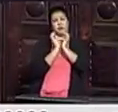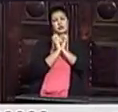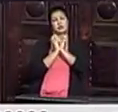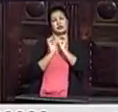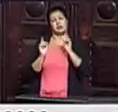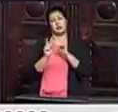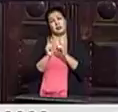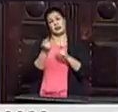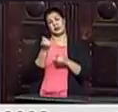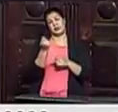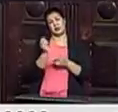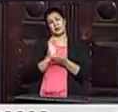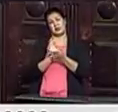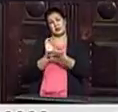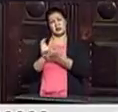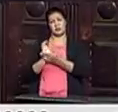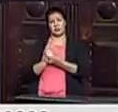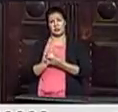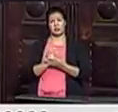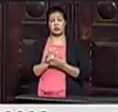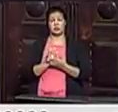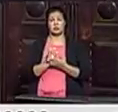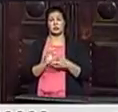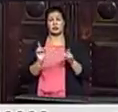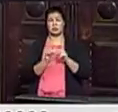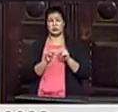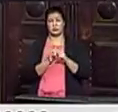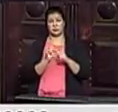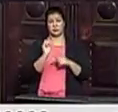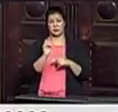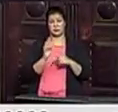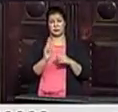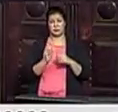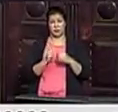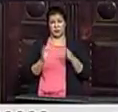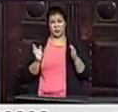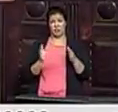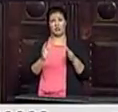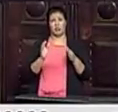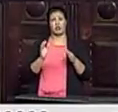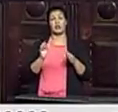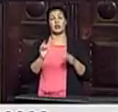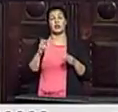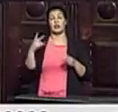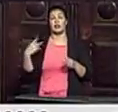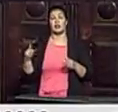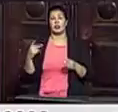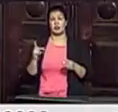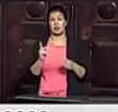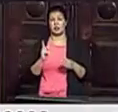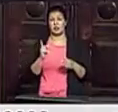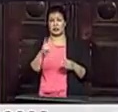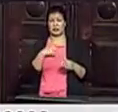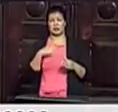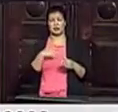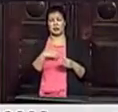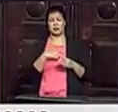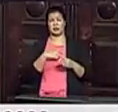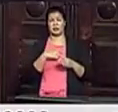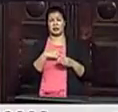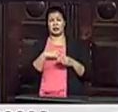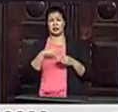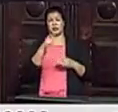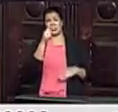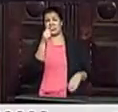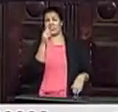é aberta, você tem um número de parlamentares do parlamento, se fosse aqui,